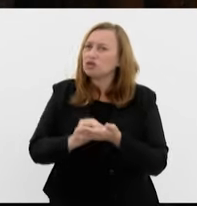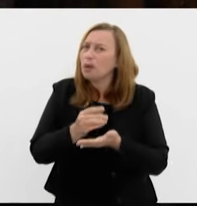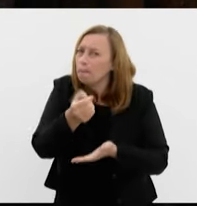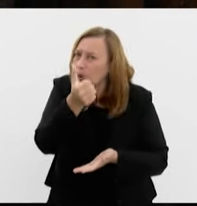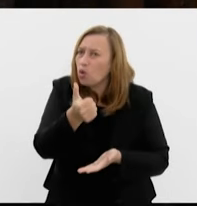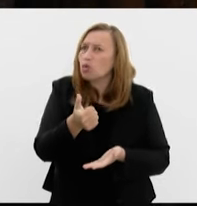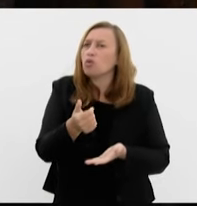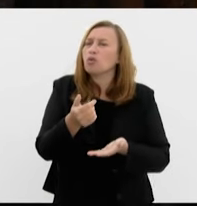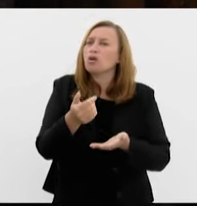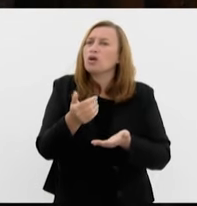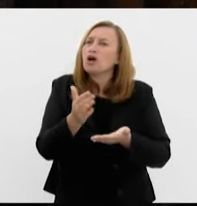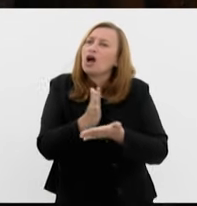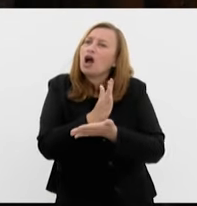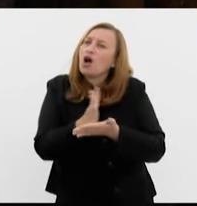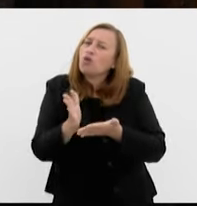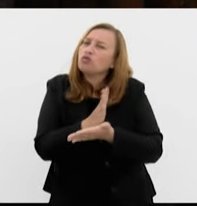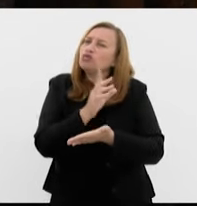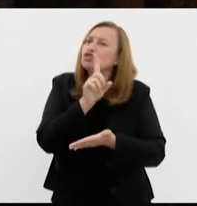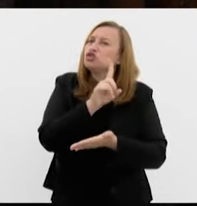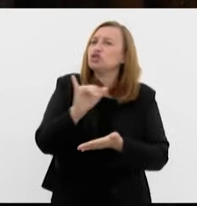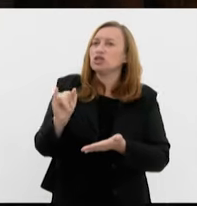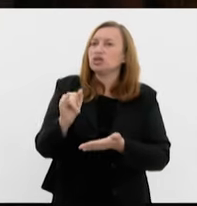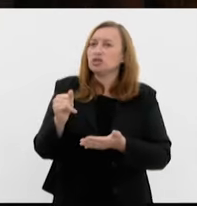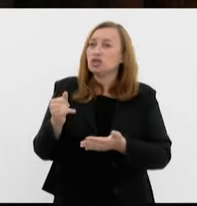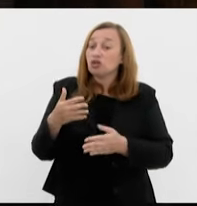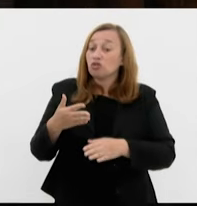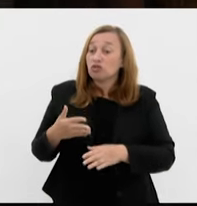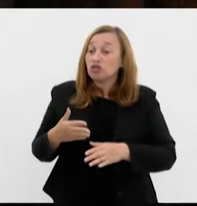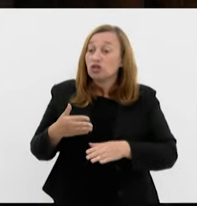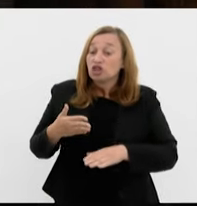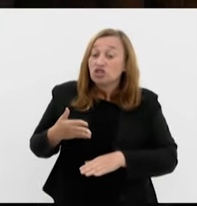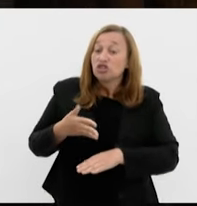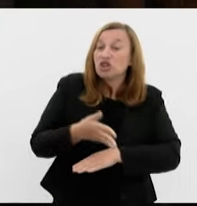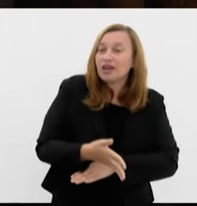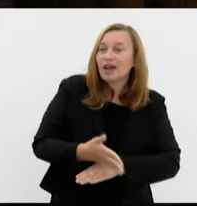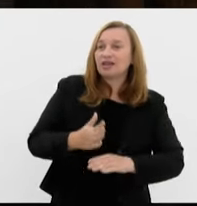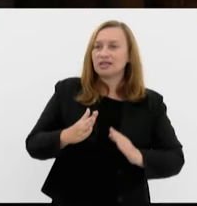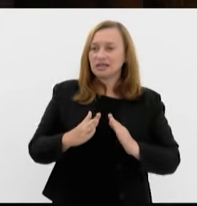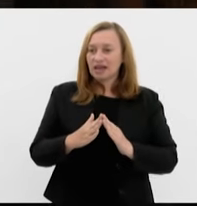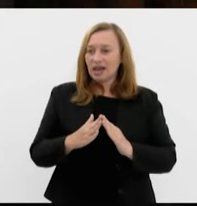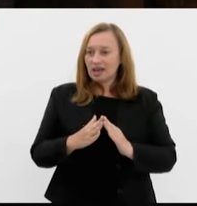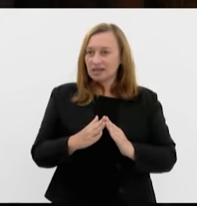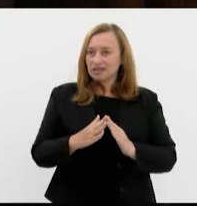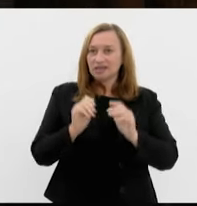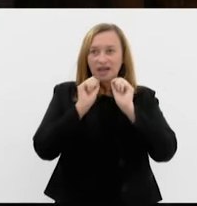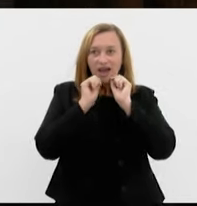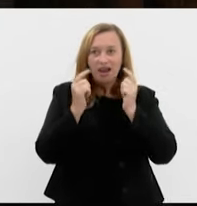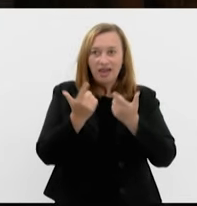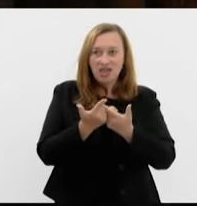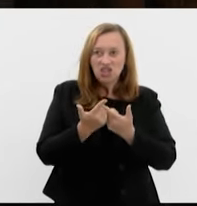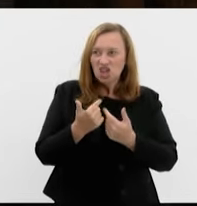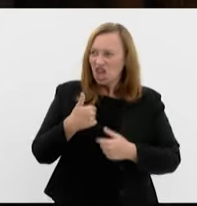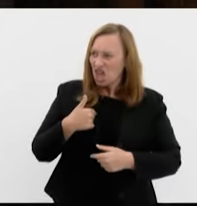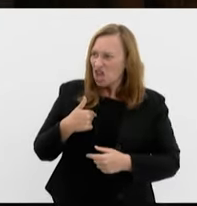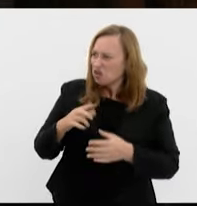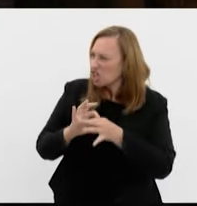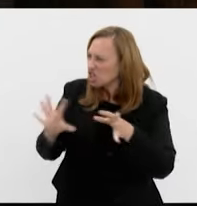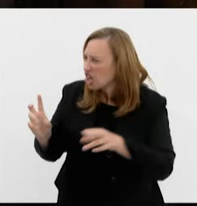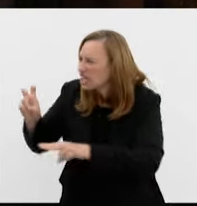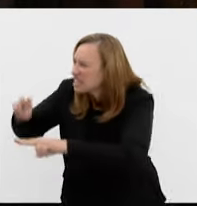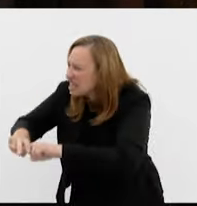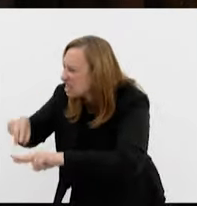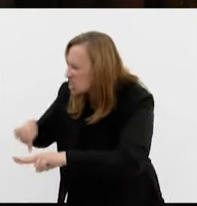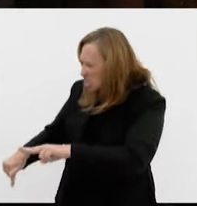alguns dias Quando pisarem nessa casa eu não vou permitir que vocês sentem nessa cadeira estofada